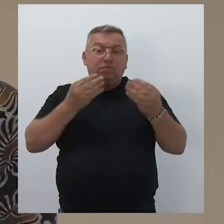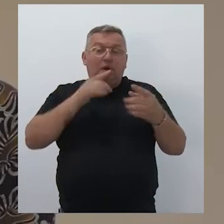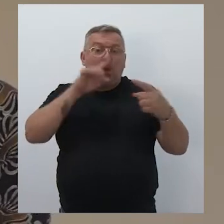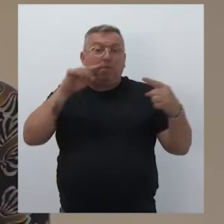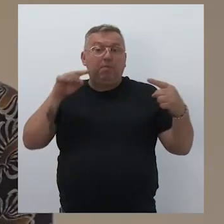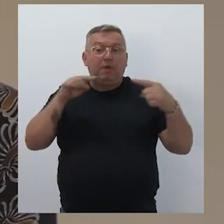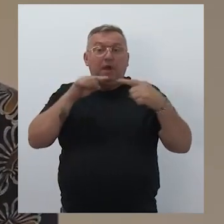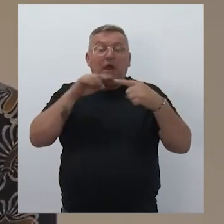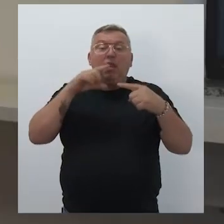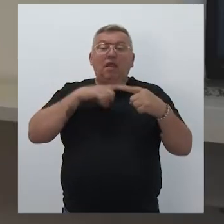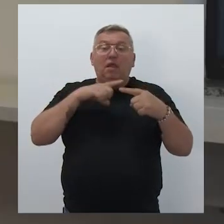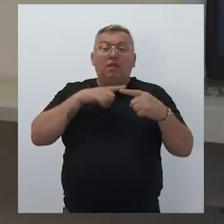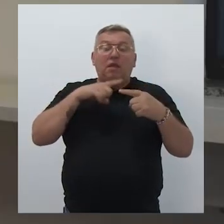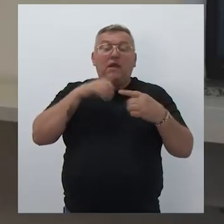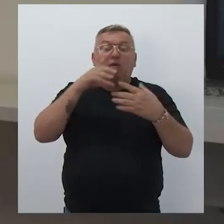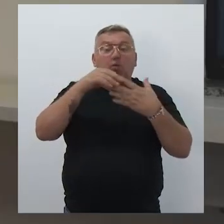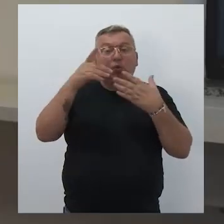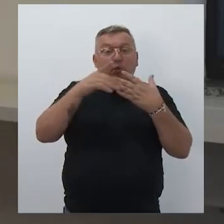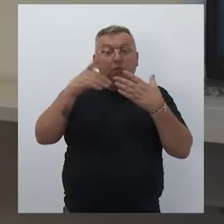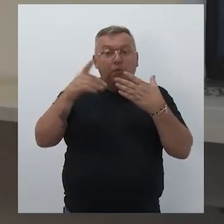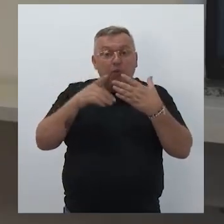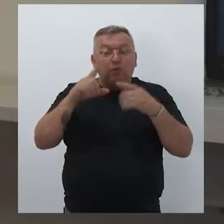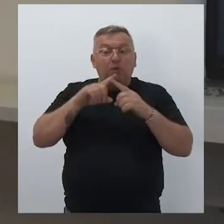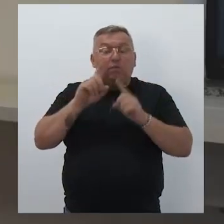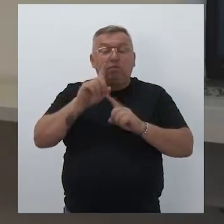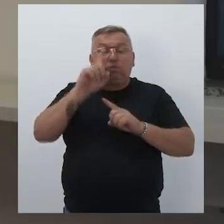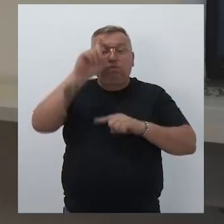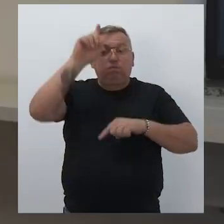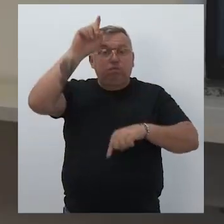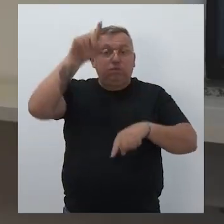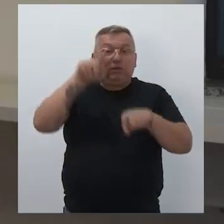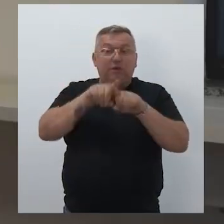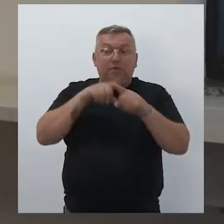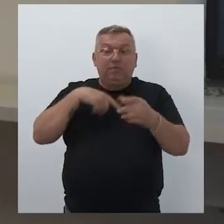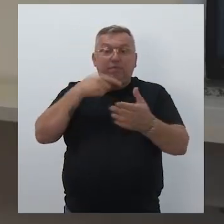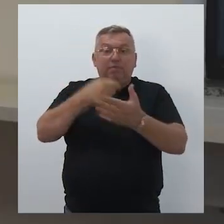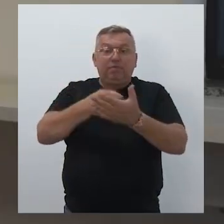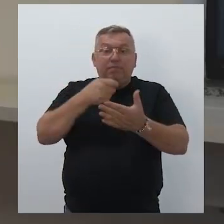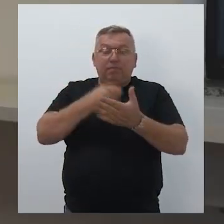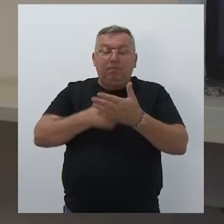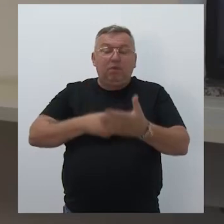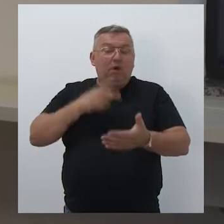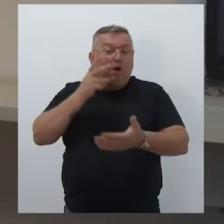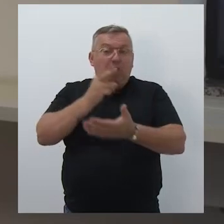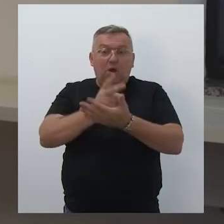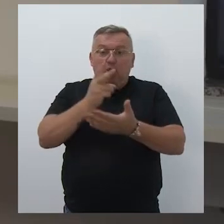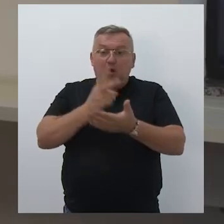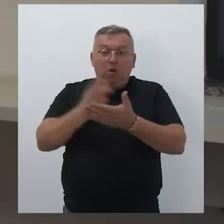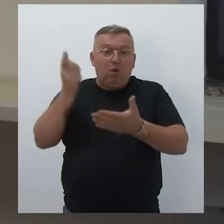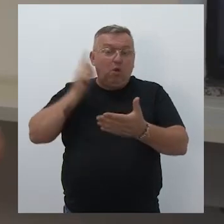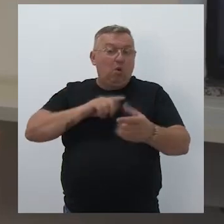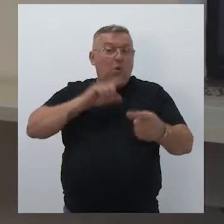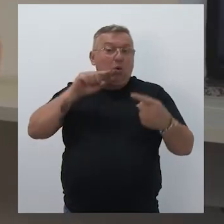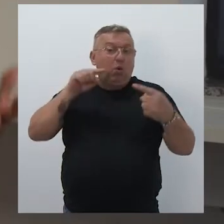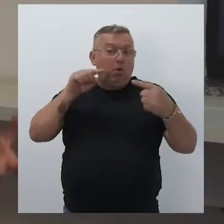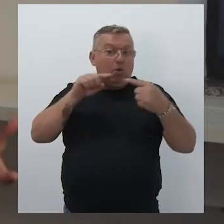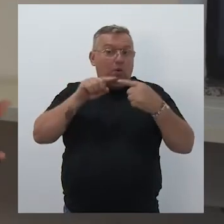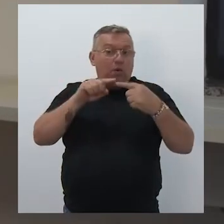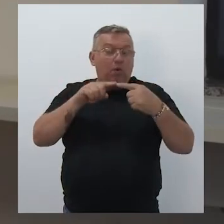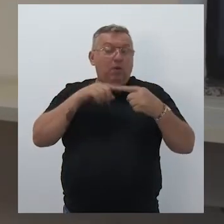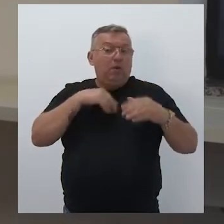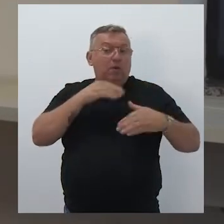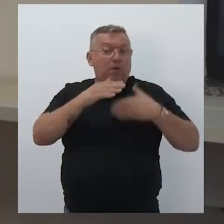metas, tendo disciplina e resiliência, né, persistência para perseguir as metas que estabelecem,